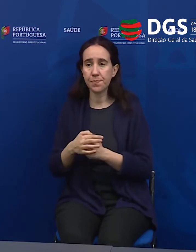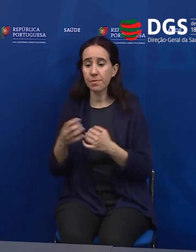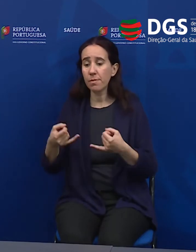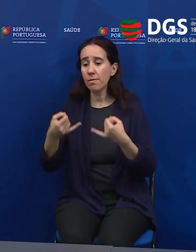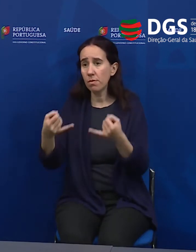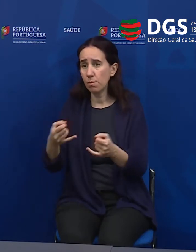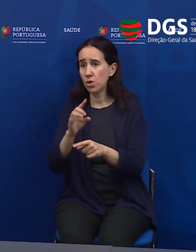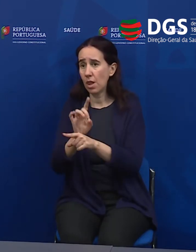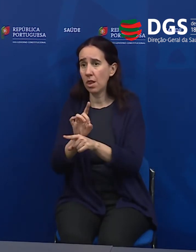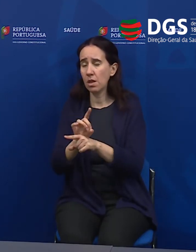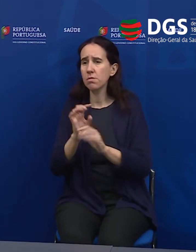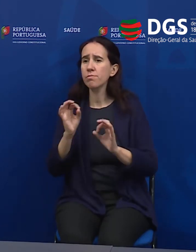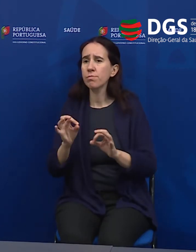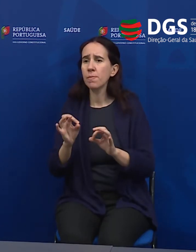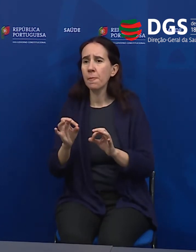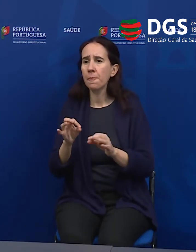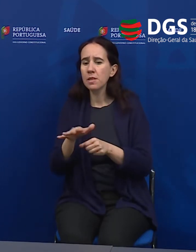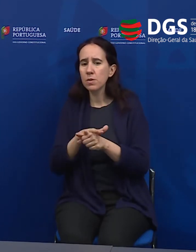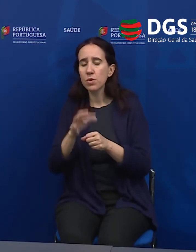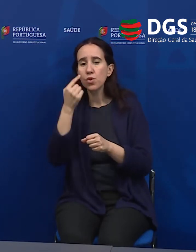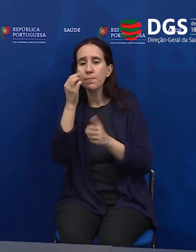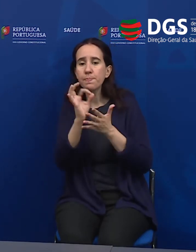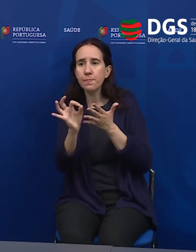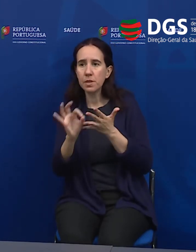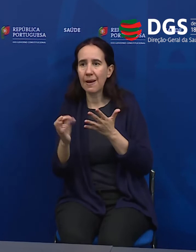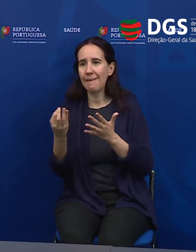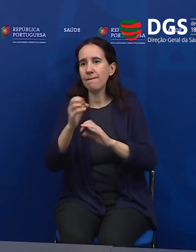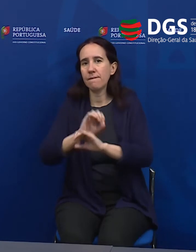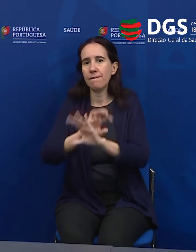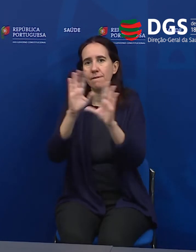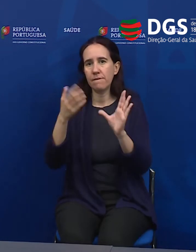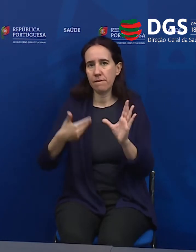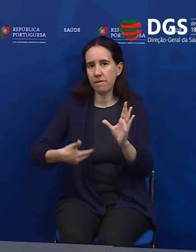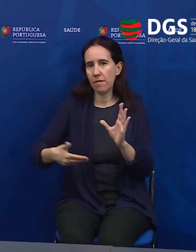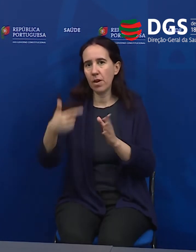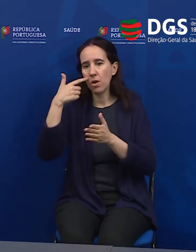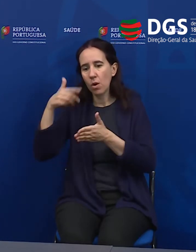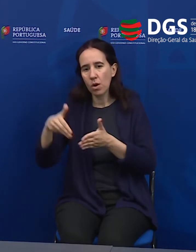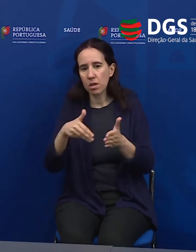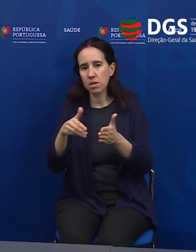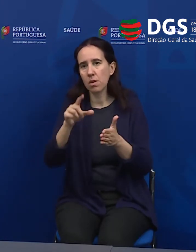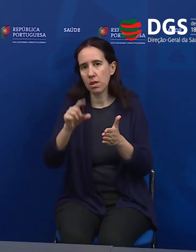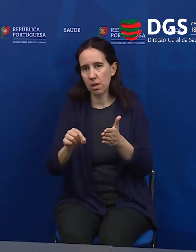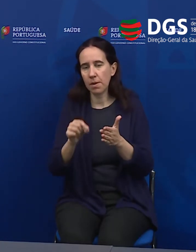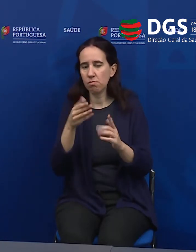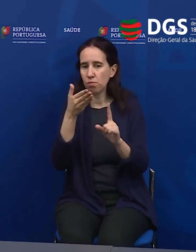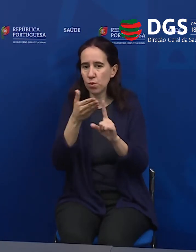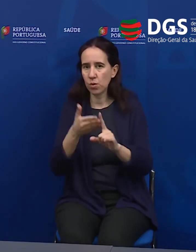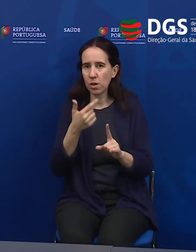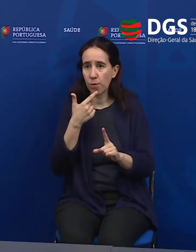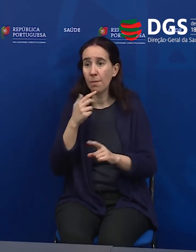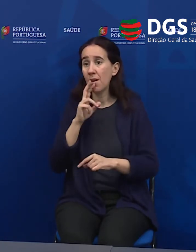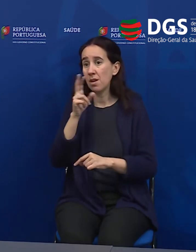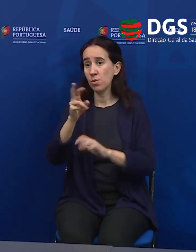em relação a concretamente situações específicas, obviamente sairão orientações também muito concretas, mas